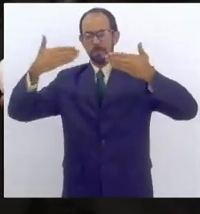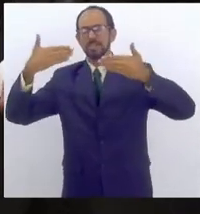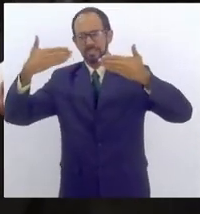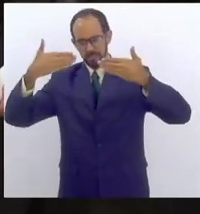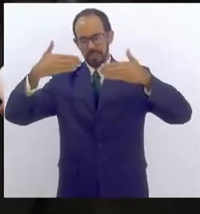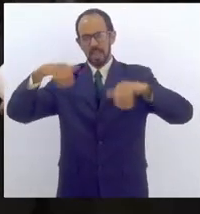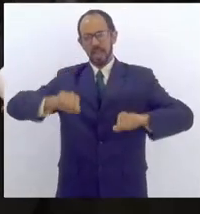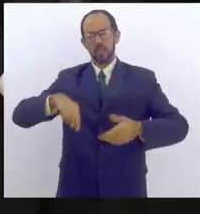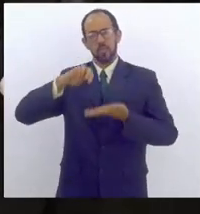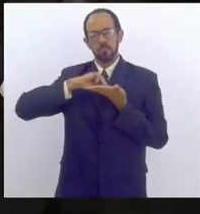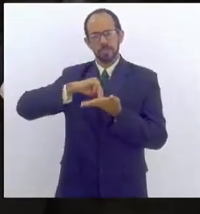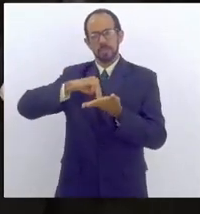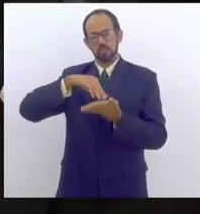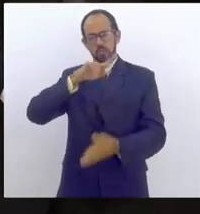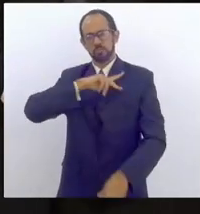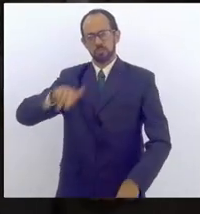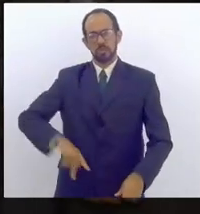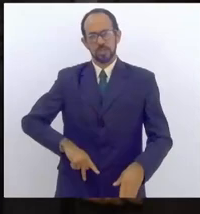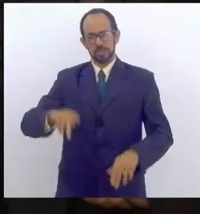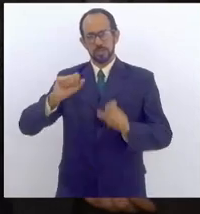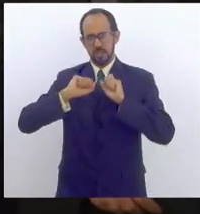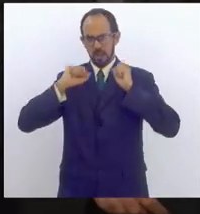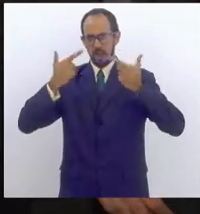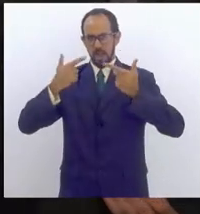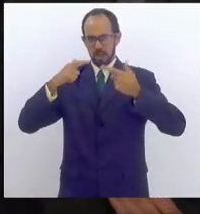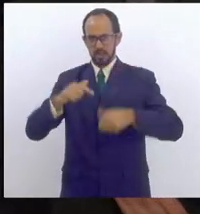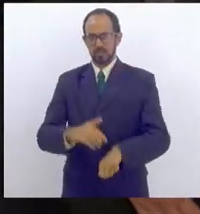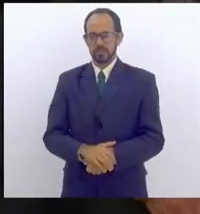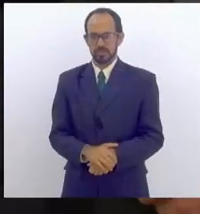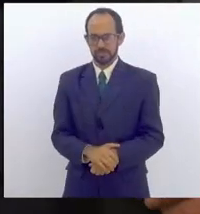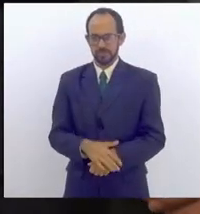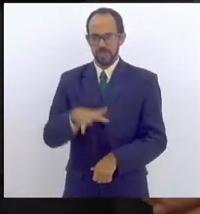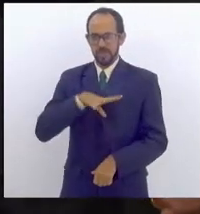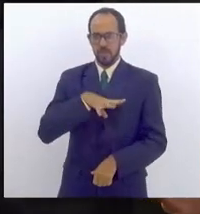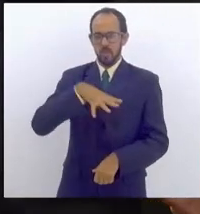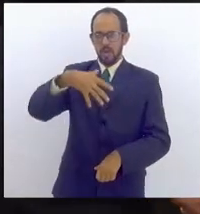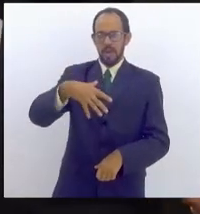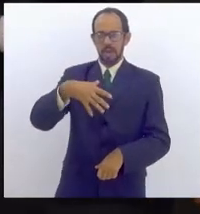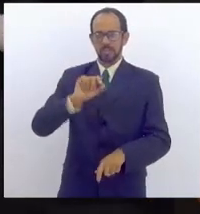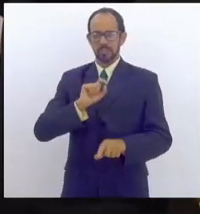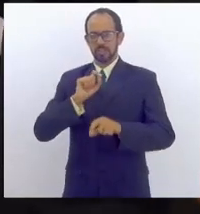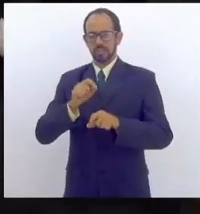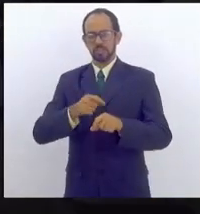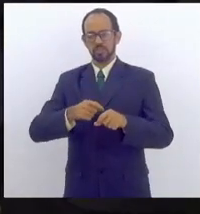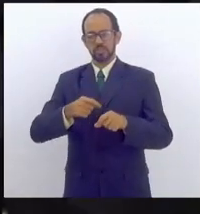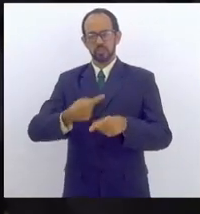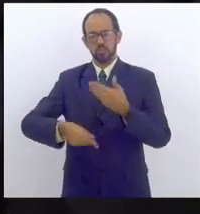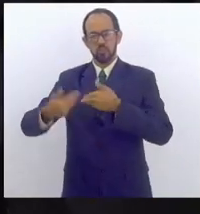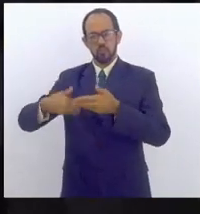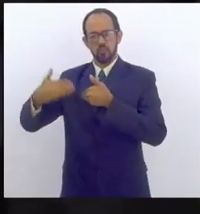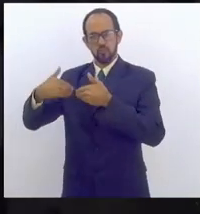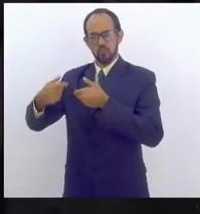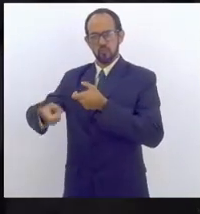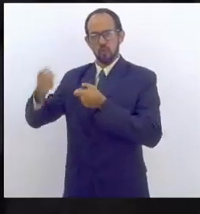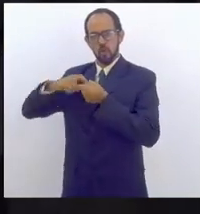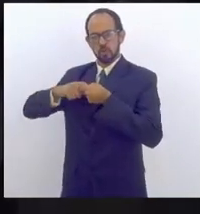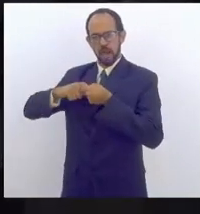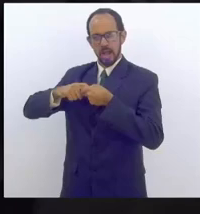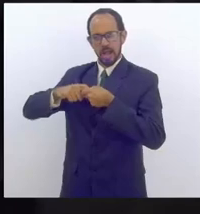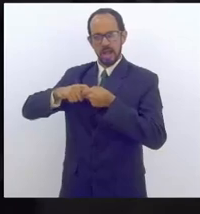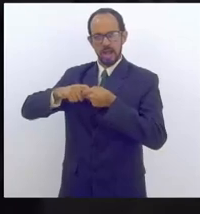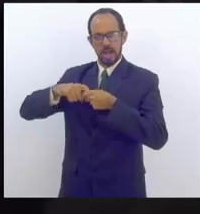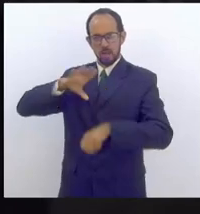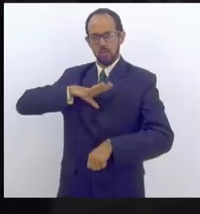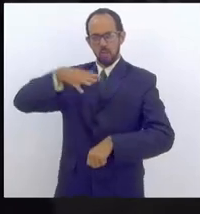presidir o Parlamento Fluminense. A coragem de retroceder. A coragem daqueles que